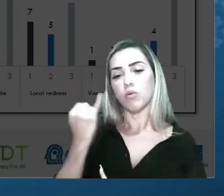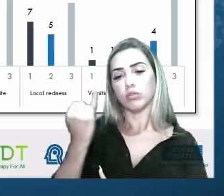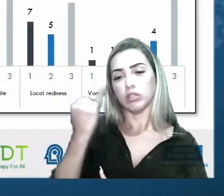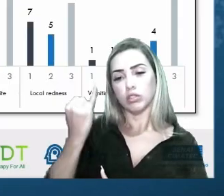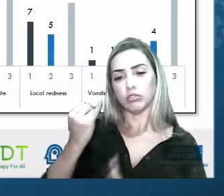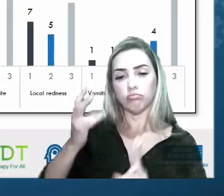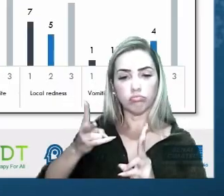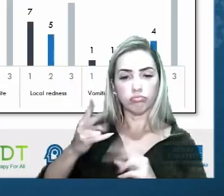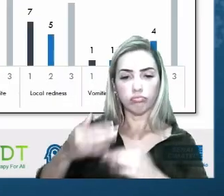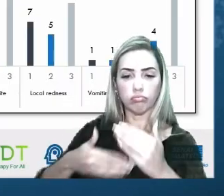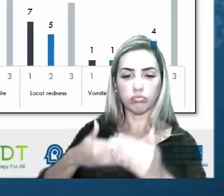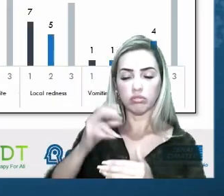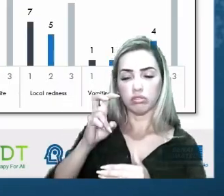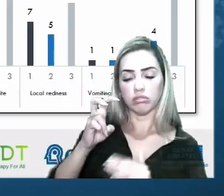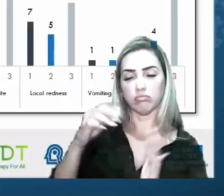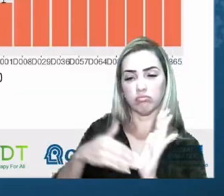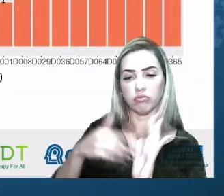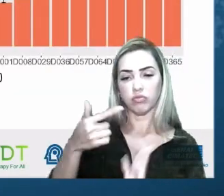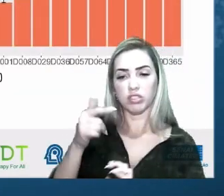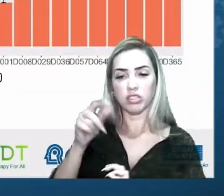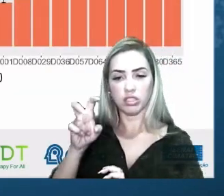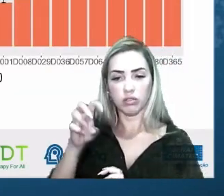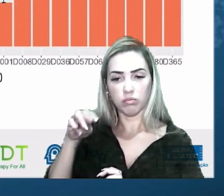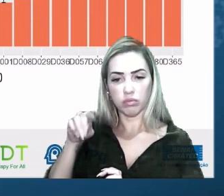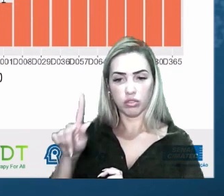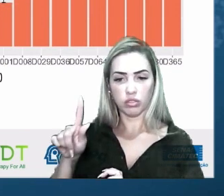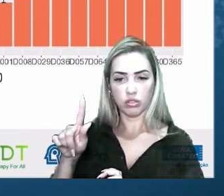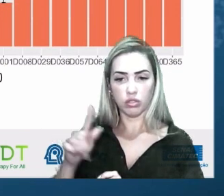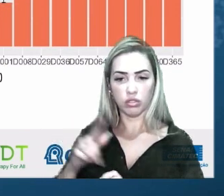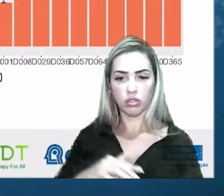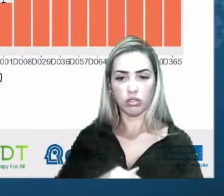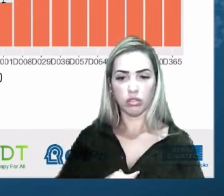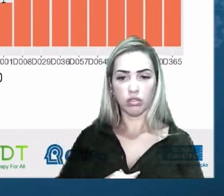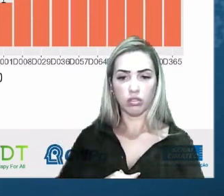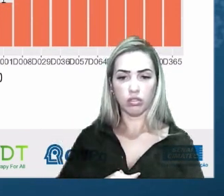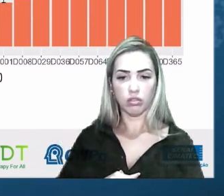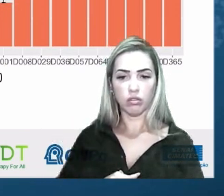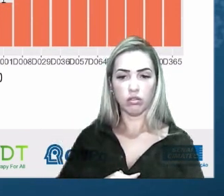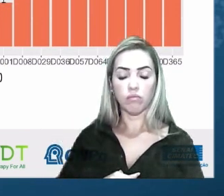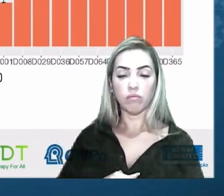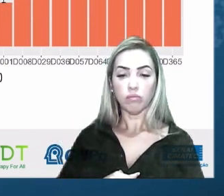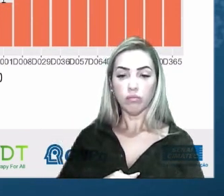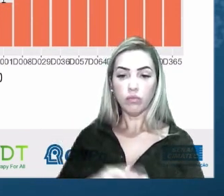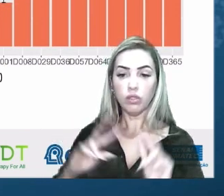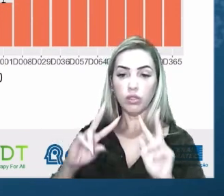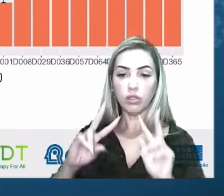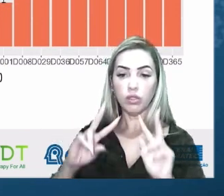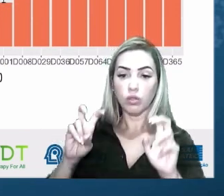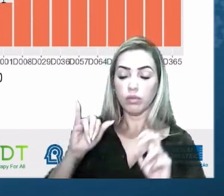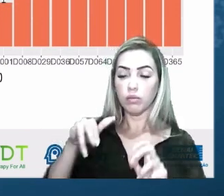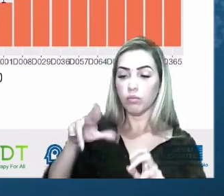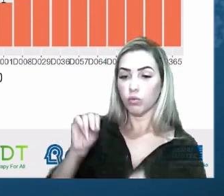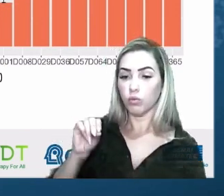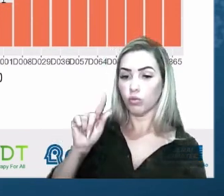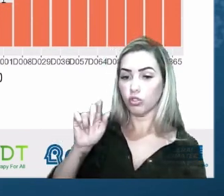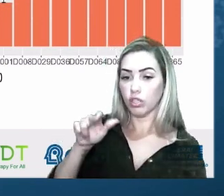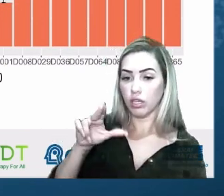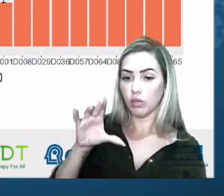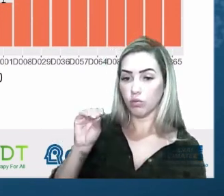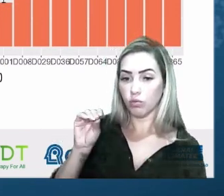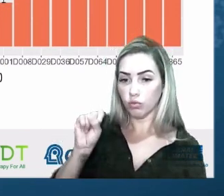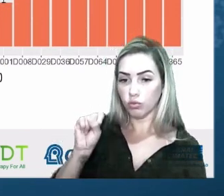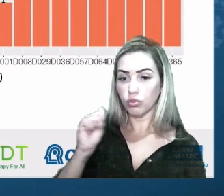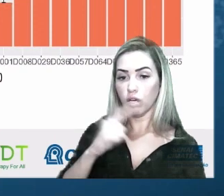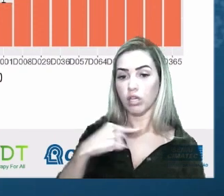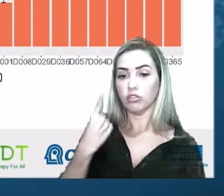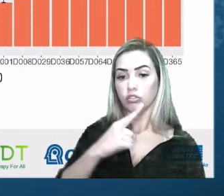5 e 25 microgramas. Em termos de imunogenicidade, a gente está ainda